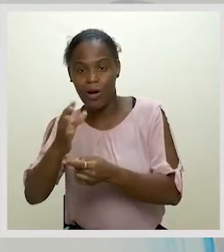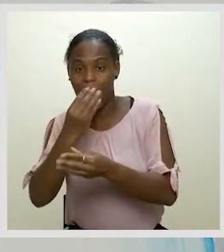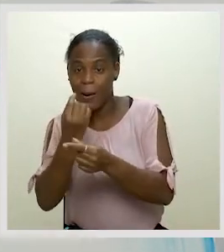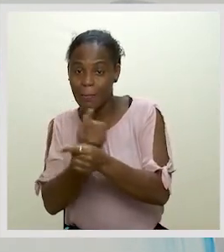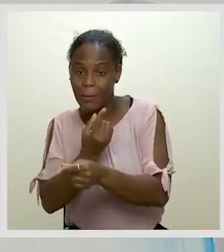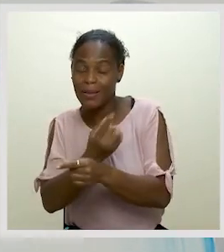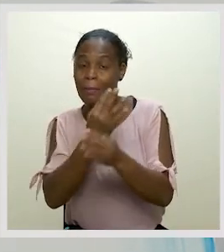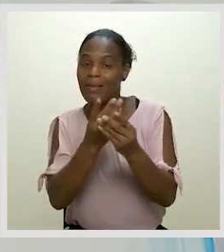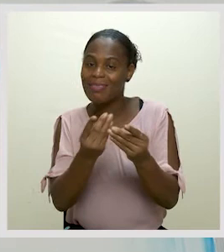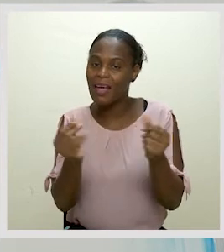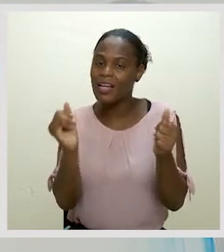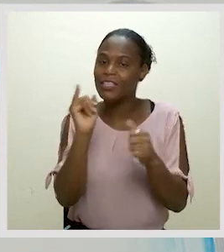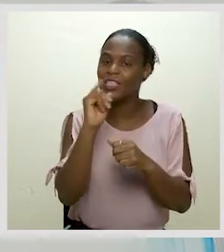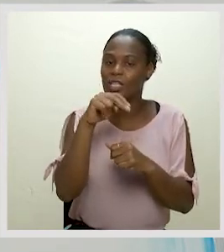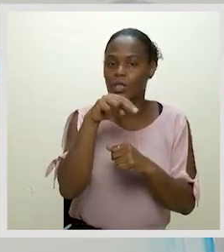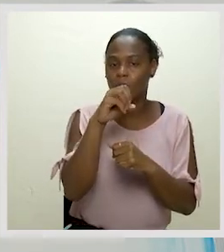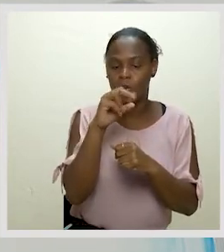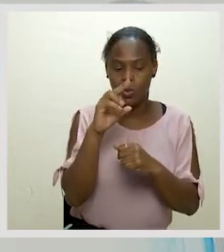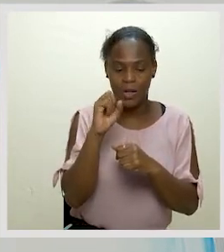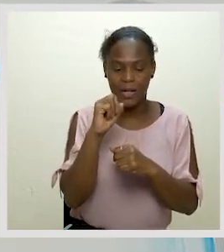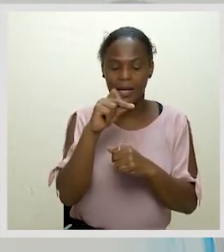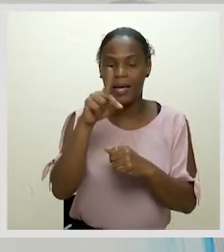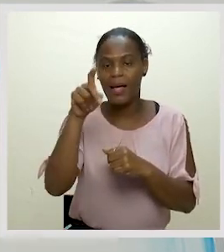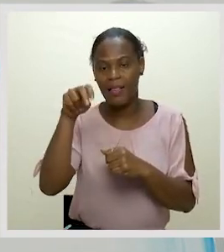próprios alimentos através da matéria inorgânica.